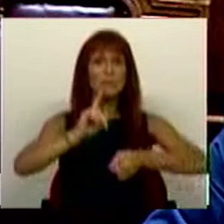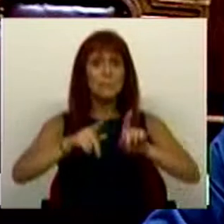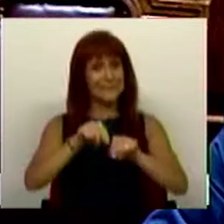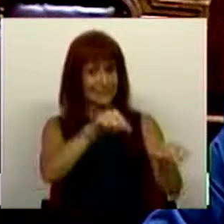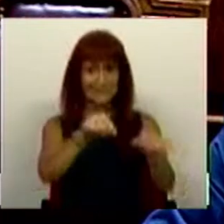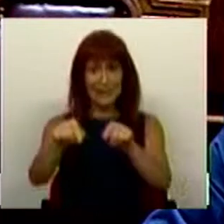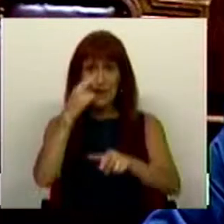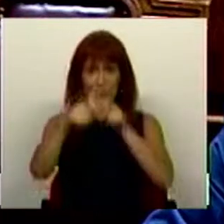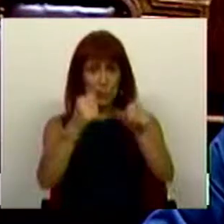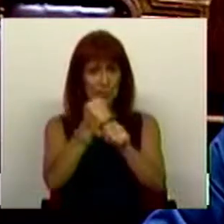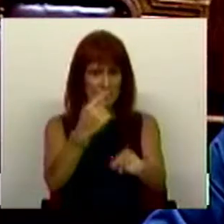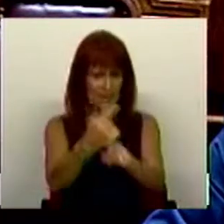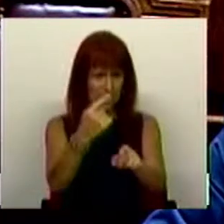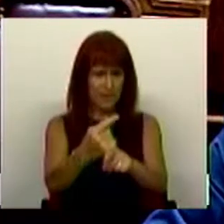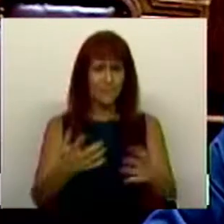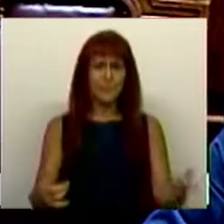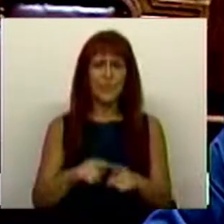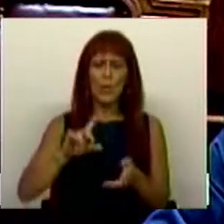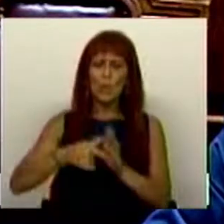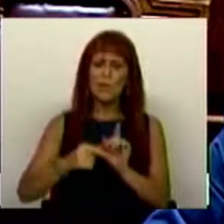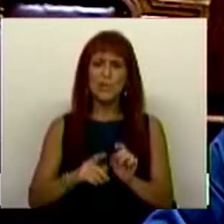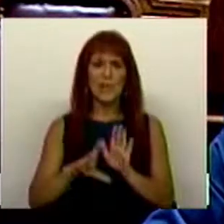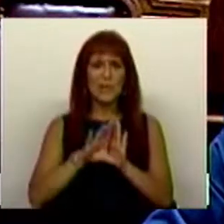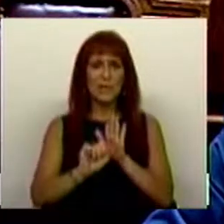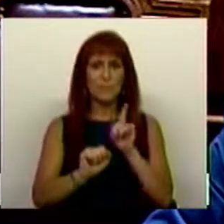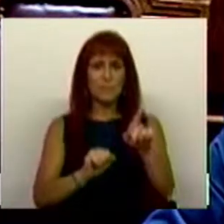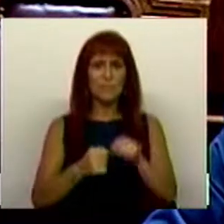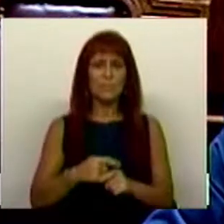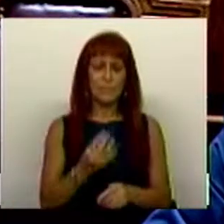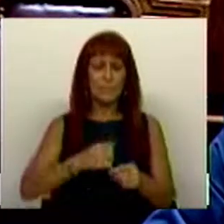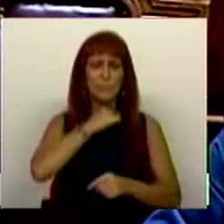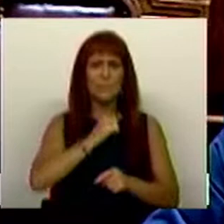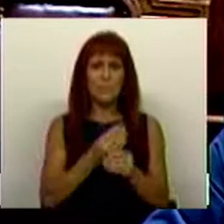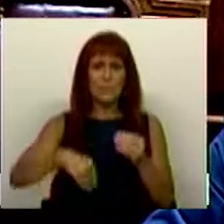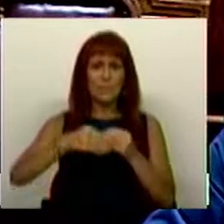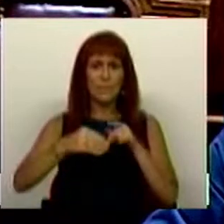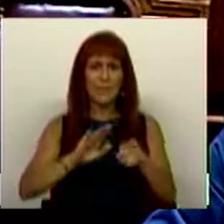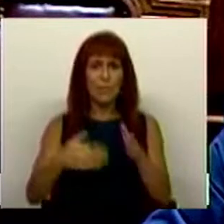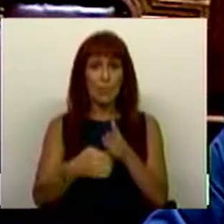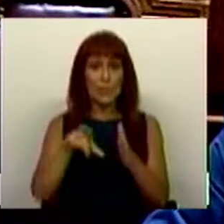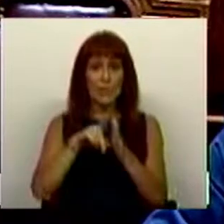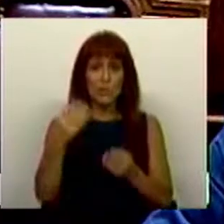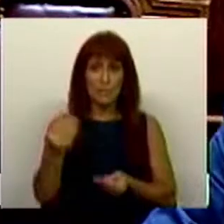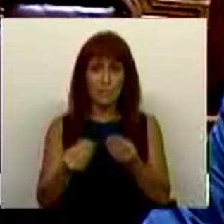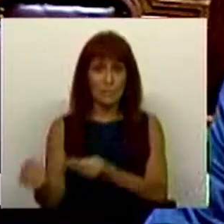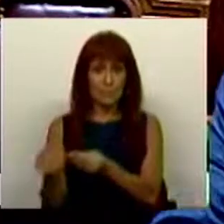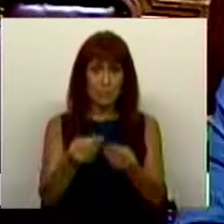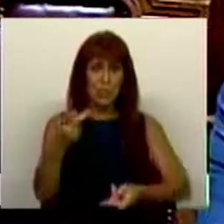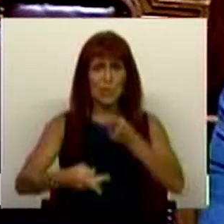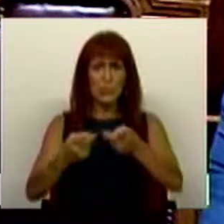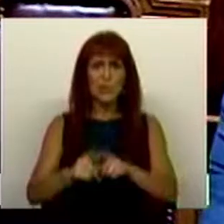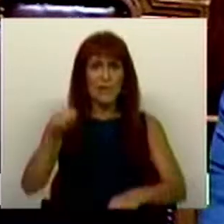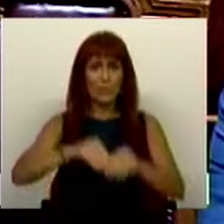esses mesmos trabalhadores. O projeto de decreto-lei autorizado, anexo à proposta de lei submetida à apreciação e votação desta